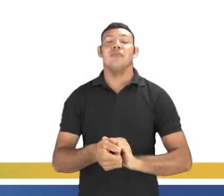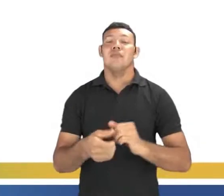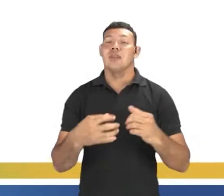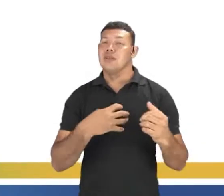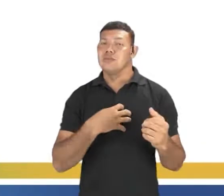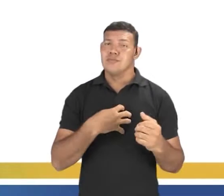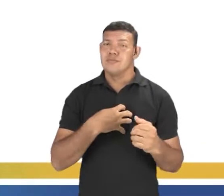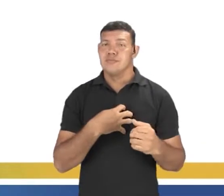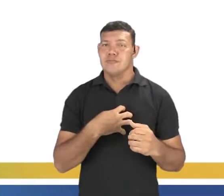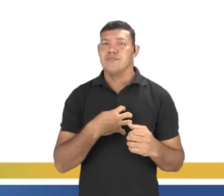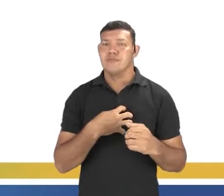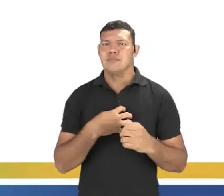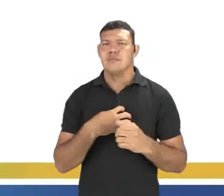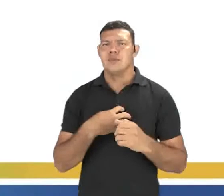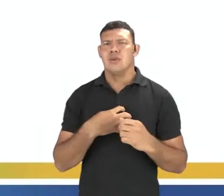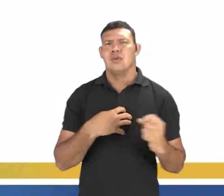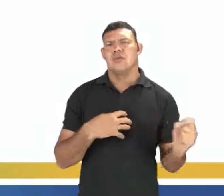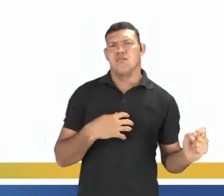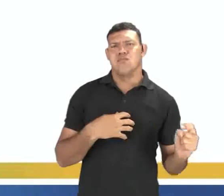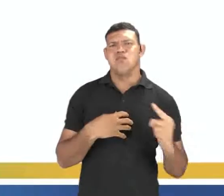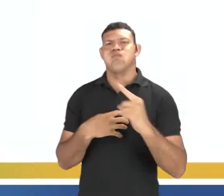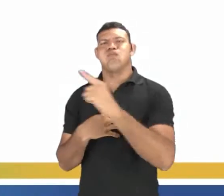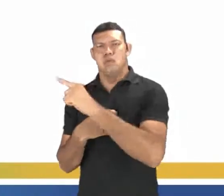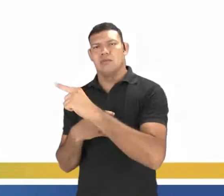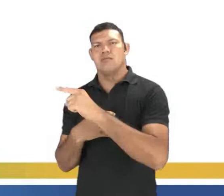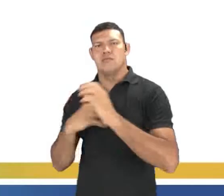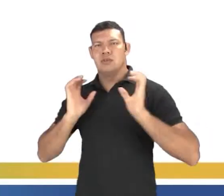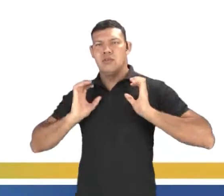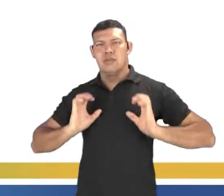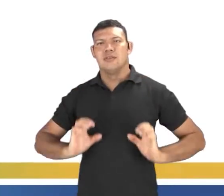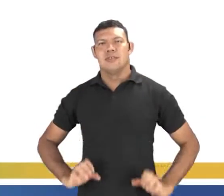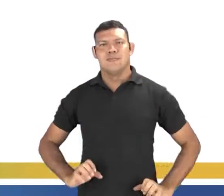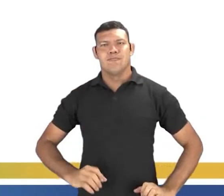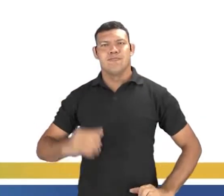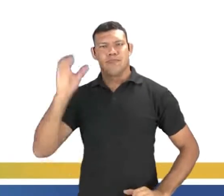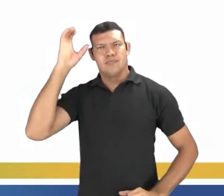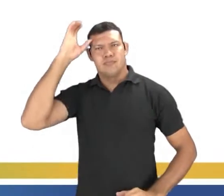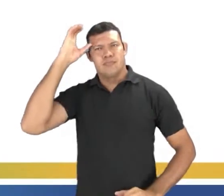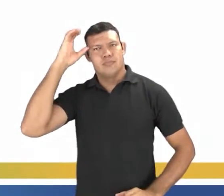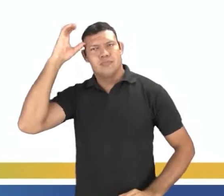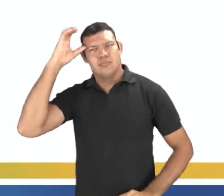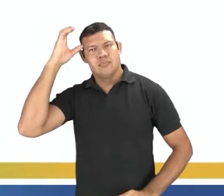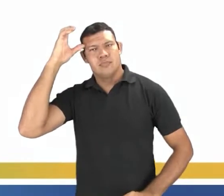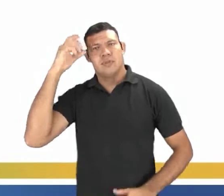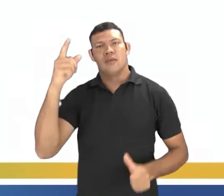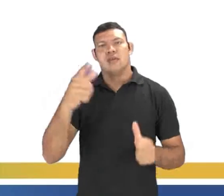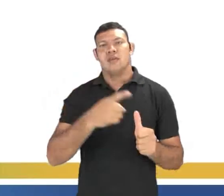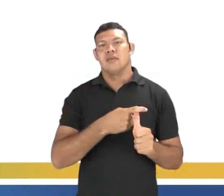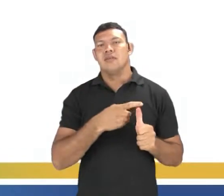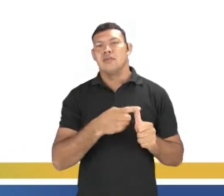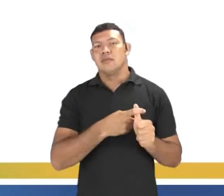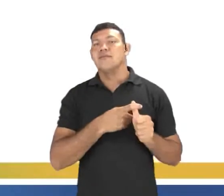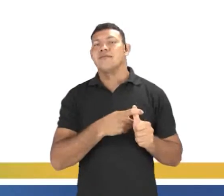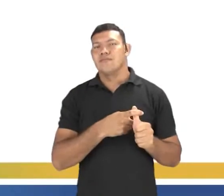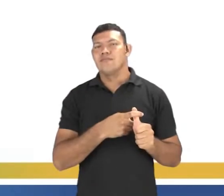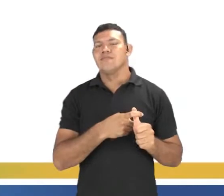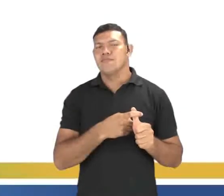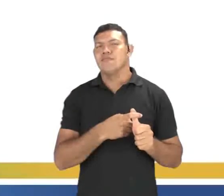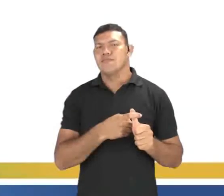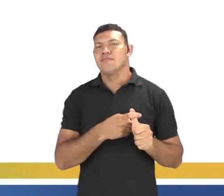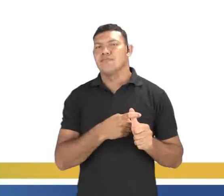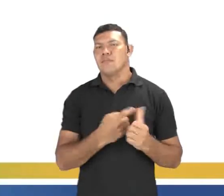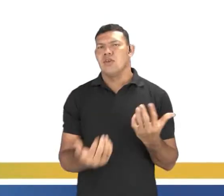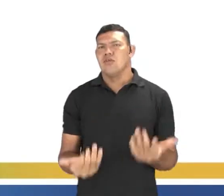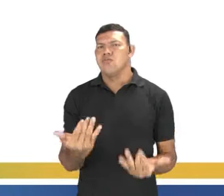modo, evoluiremos como cidadãos conscientes dos deveres e desvincularemos a prática